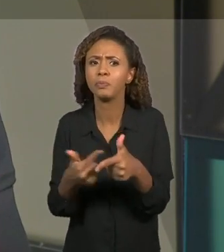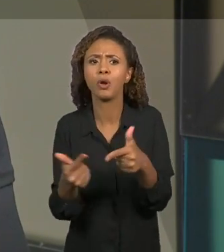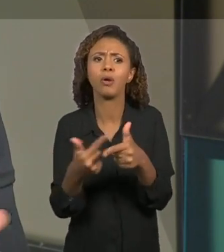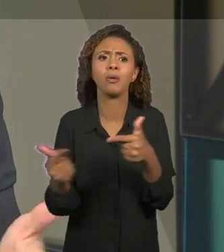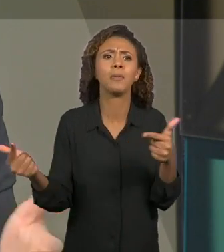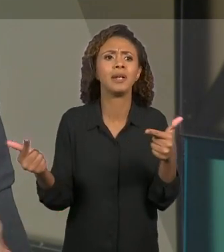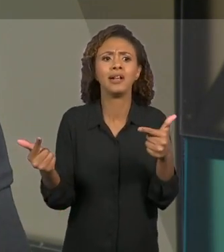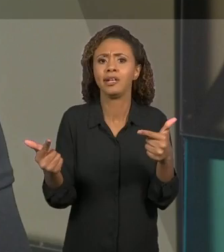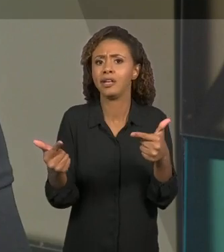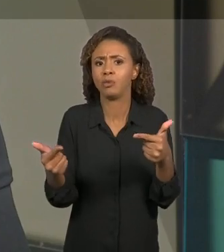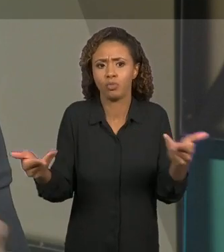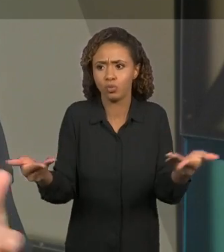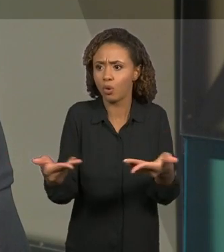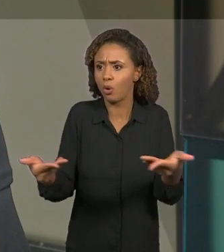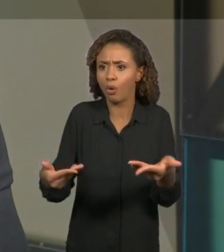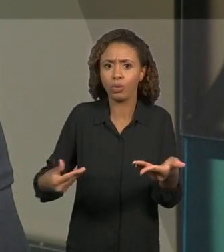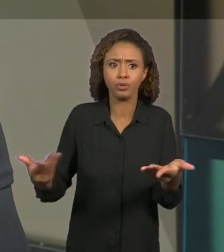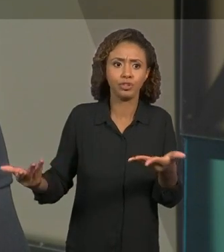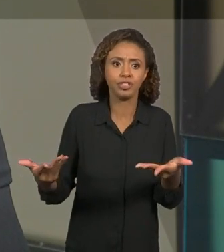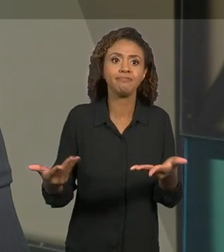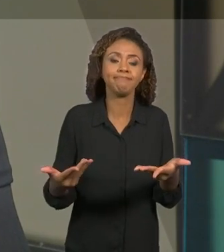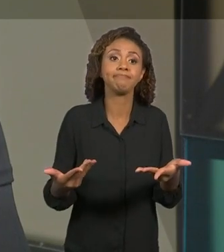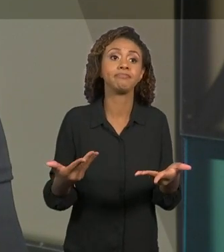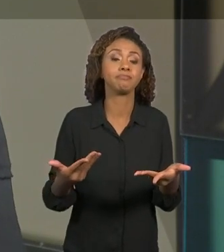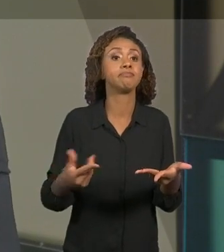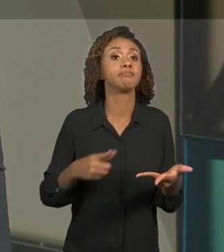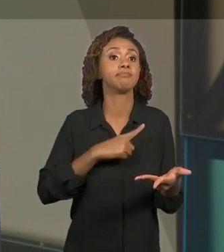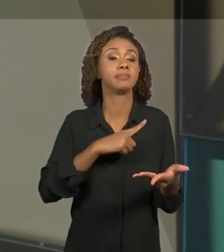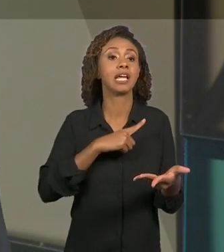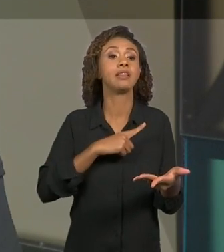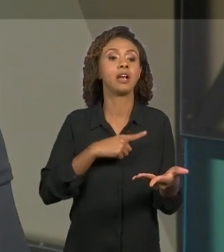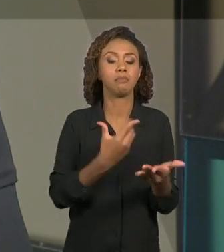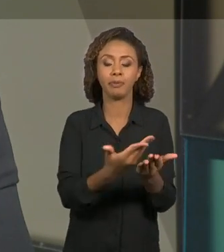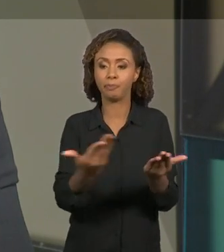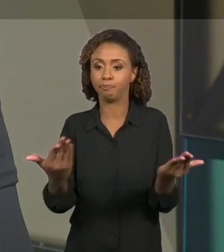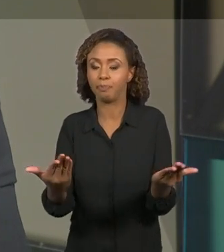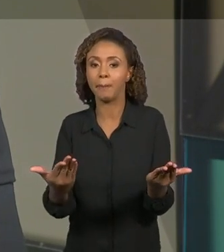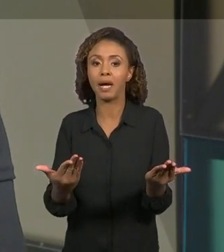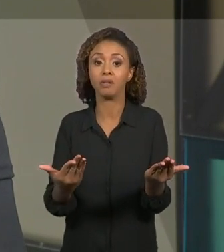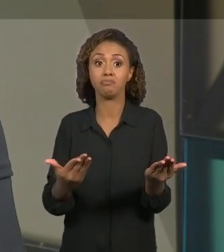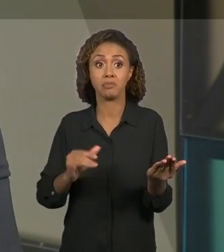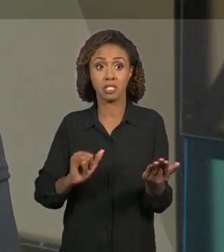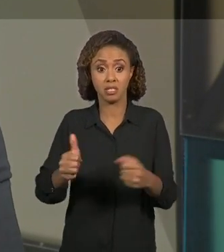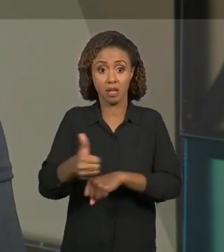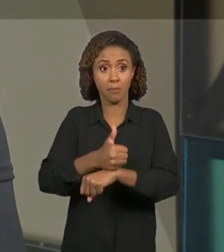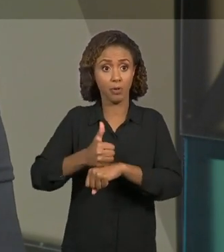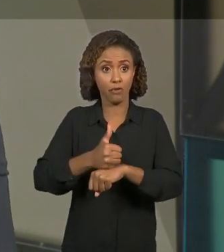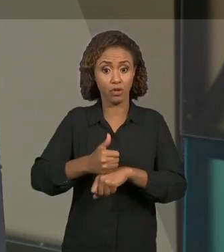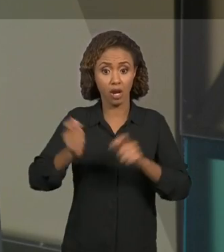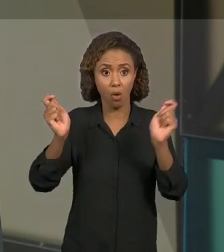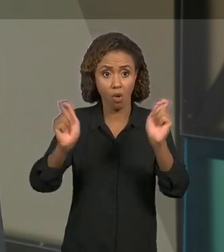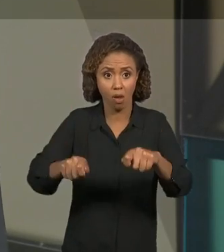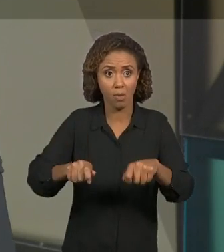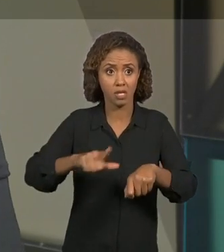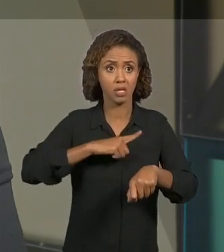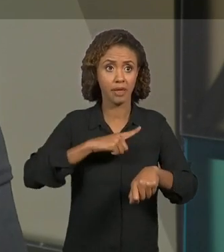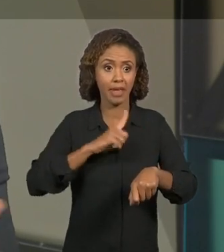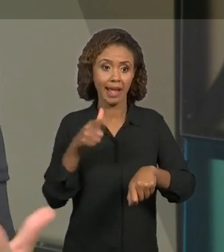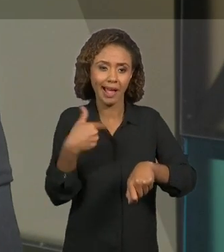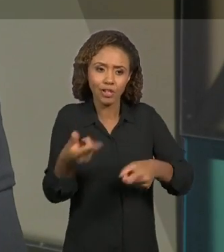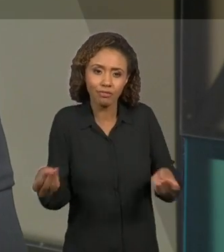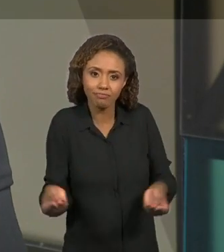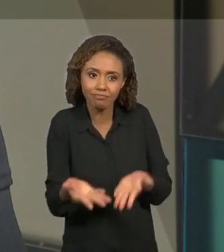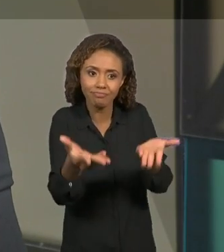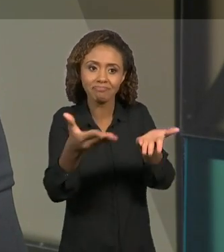é assim que estão colocados aí dependendo da situação quando a gente capacita o profissional quando ele te buscar sim fornecer ao profissional